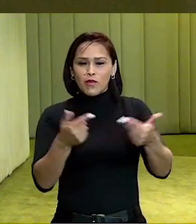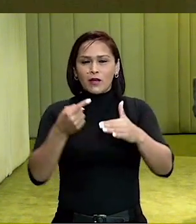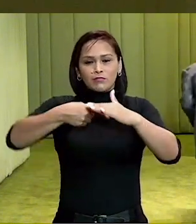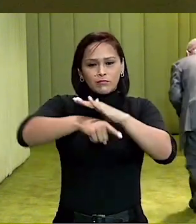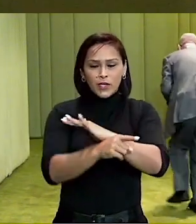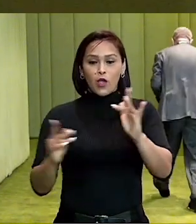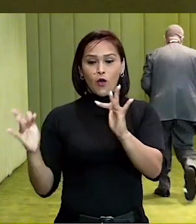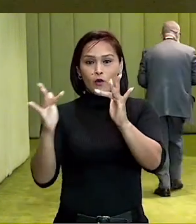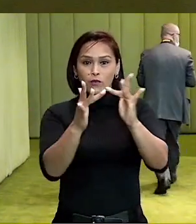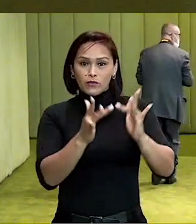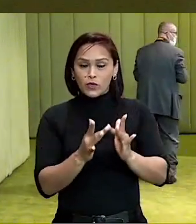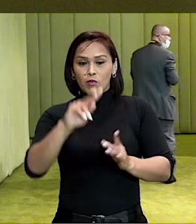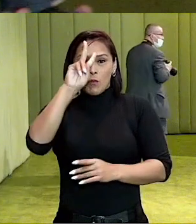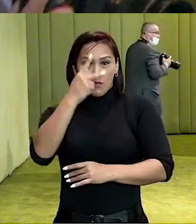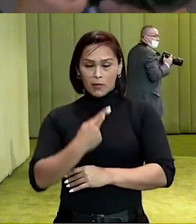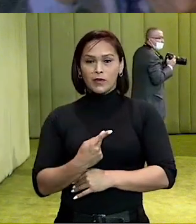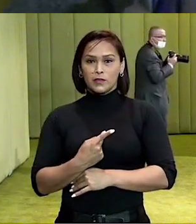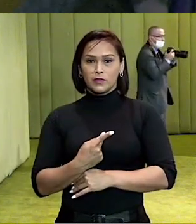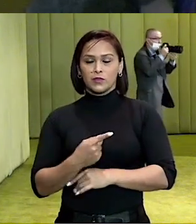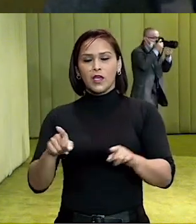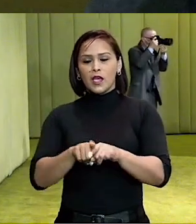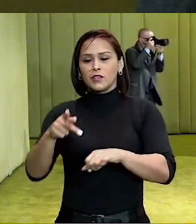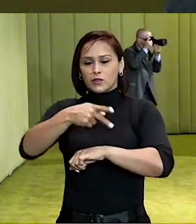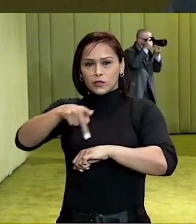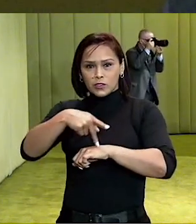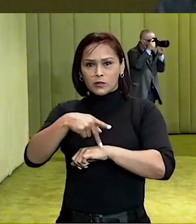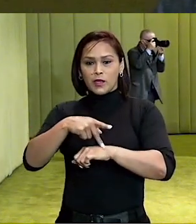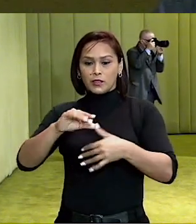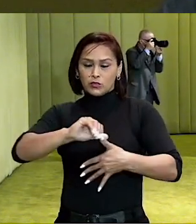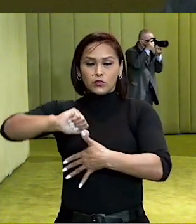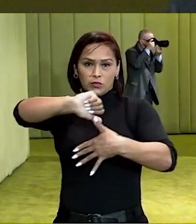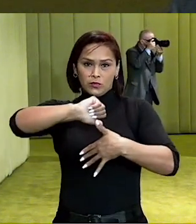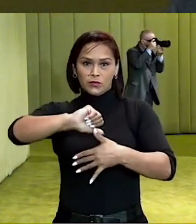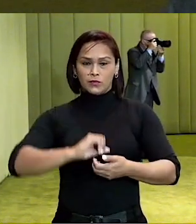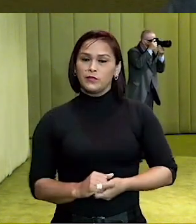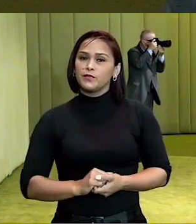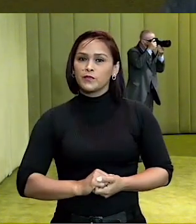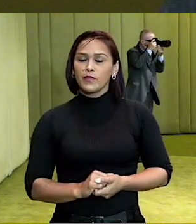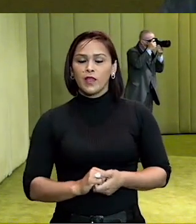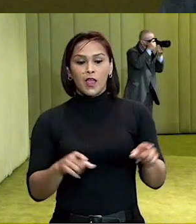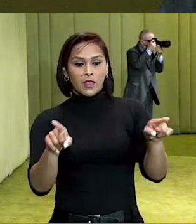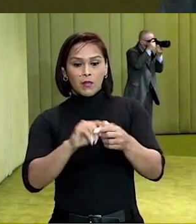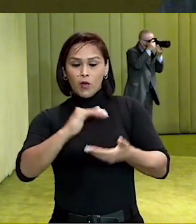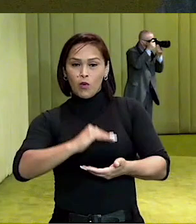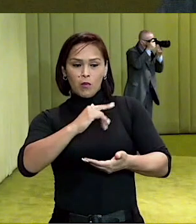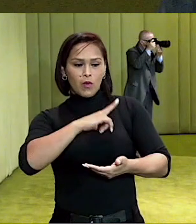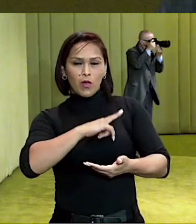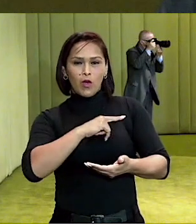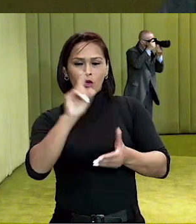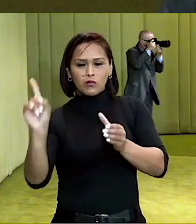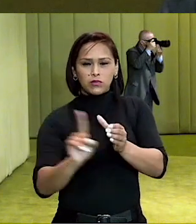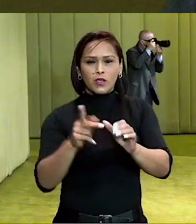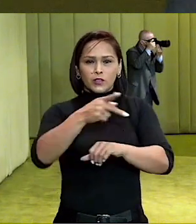dos vínculos humanos entre os países do Cone Sul. No âmbito do bloco, logrou-se,